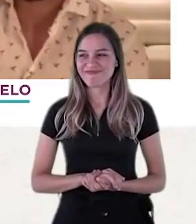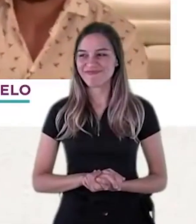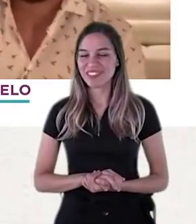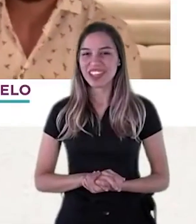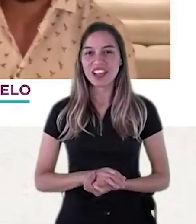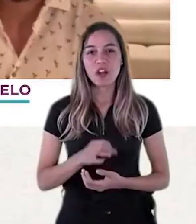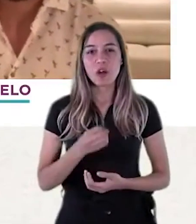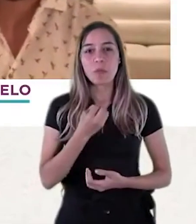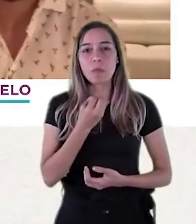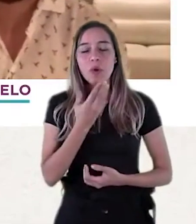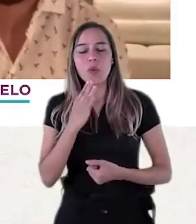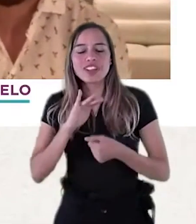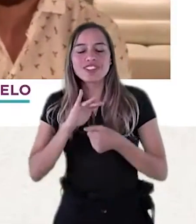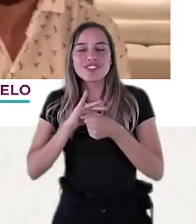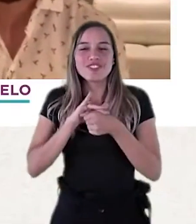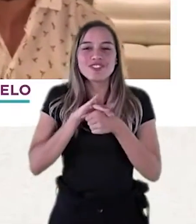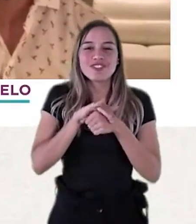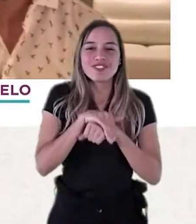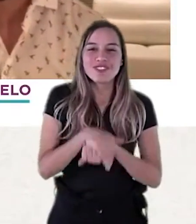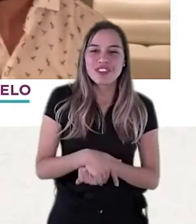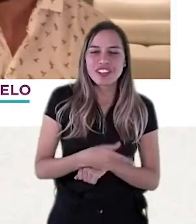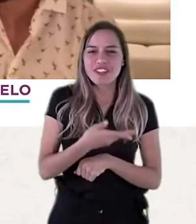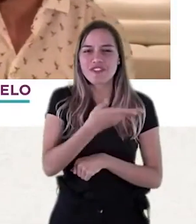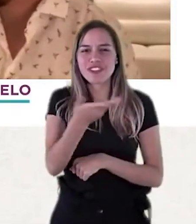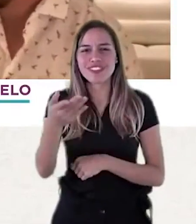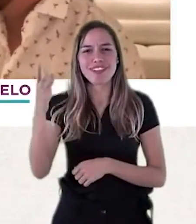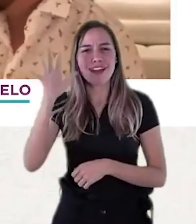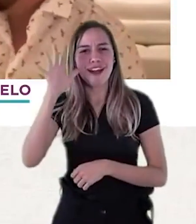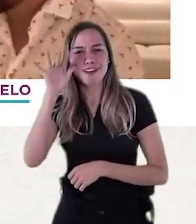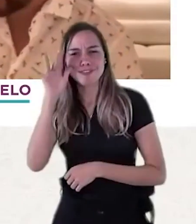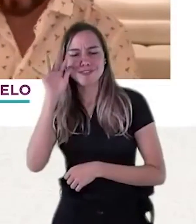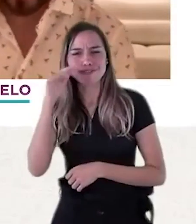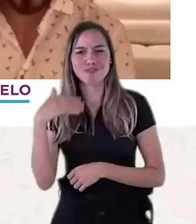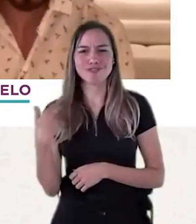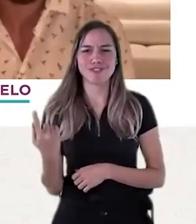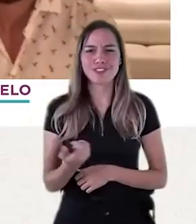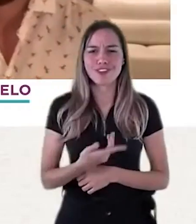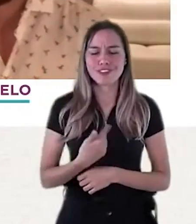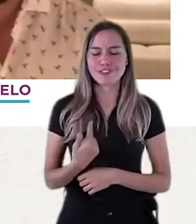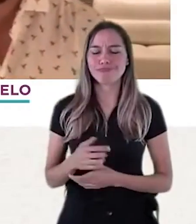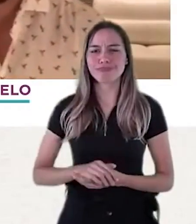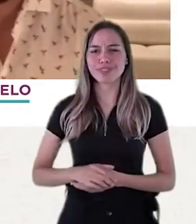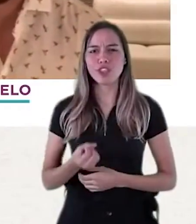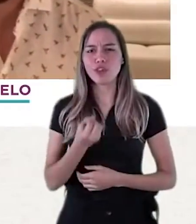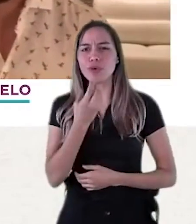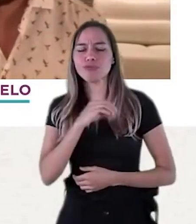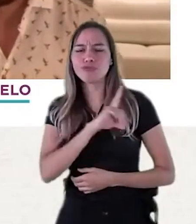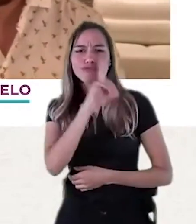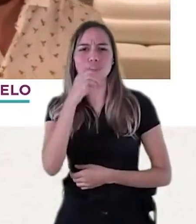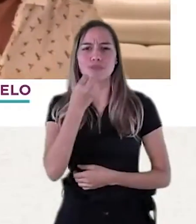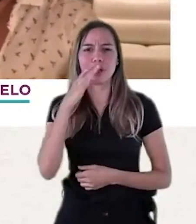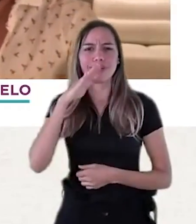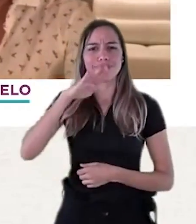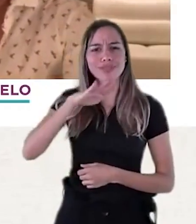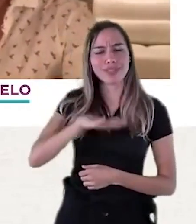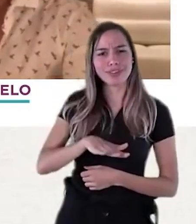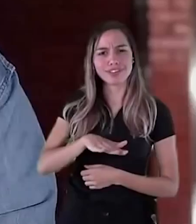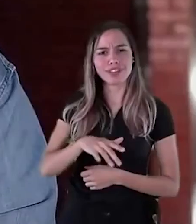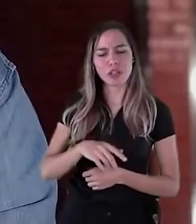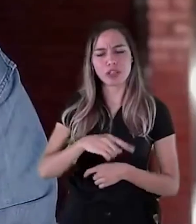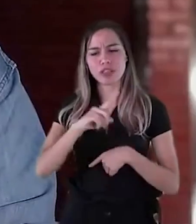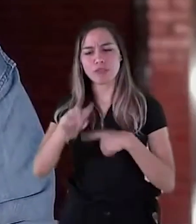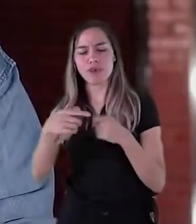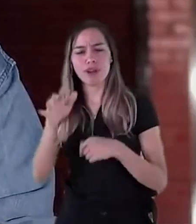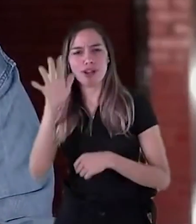Muito boa noite para você que está nos assistindo agora. O escritor e apresentador Afonso Borges está no palco